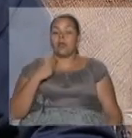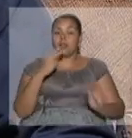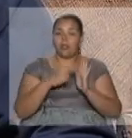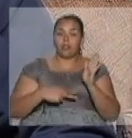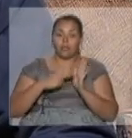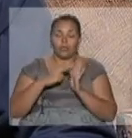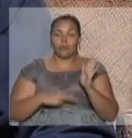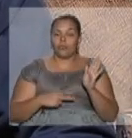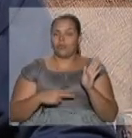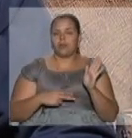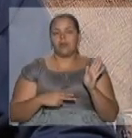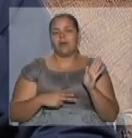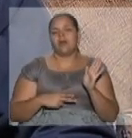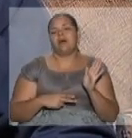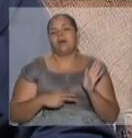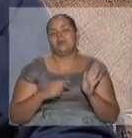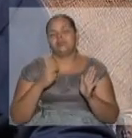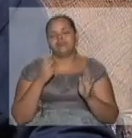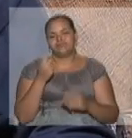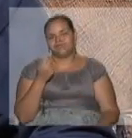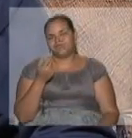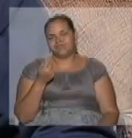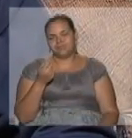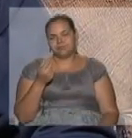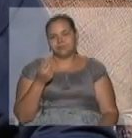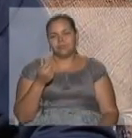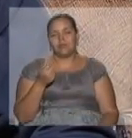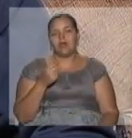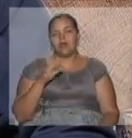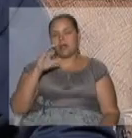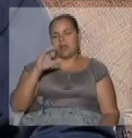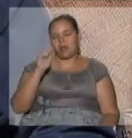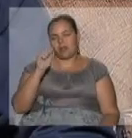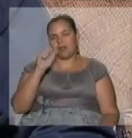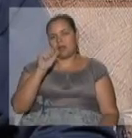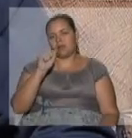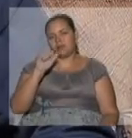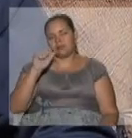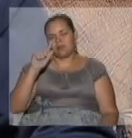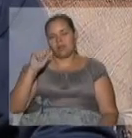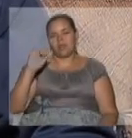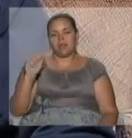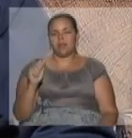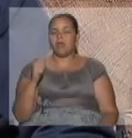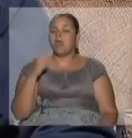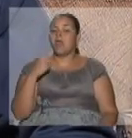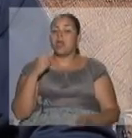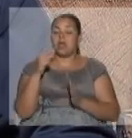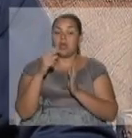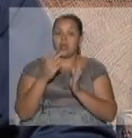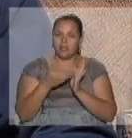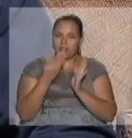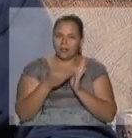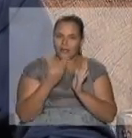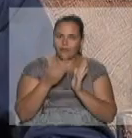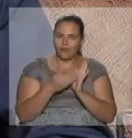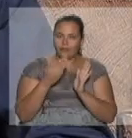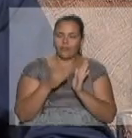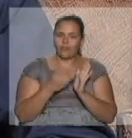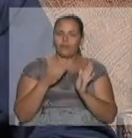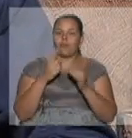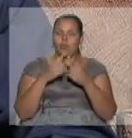leitura ultimamente tem sido muito Cassélia, que é um livro de orquestração, de aprendizagem de orquestração, que